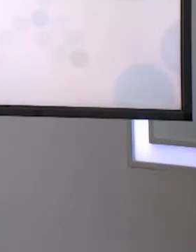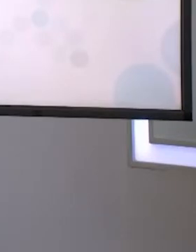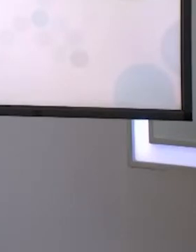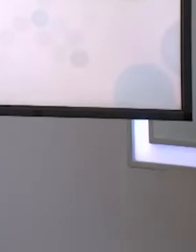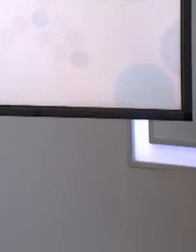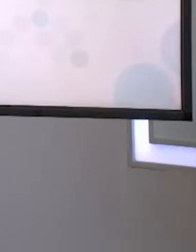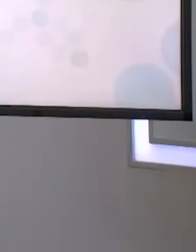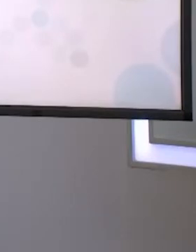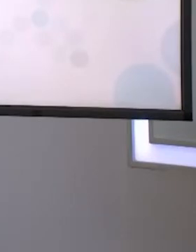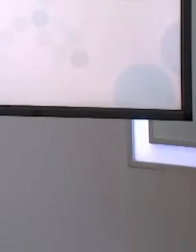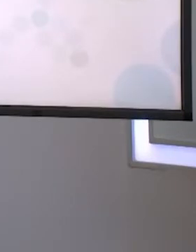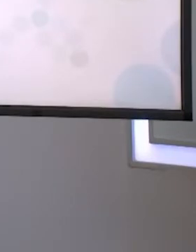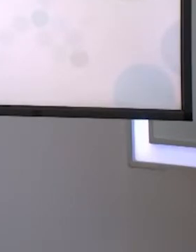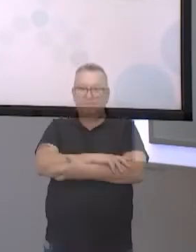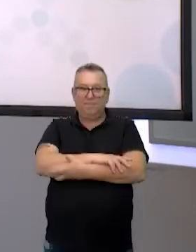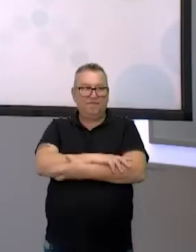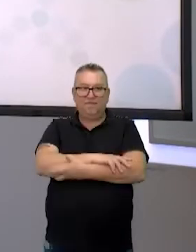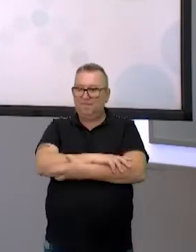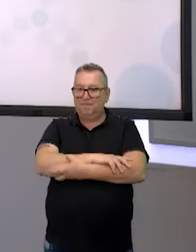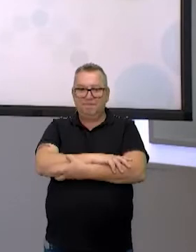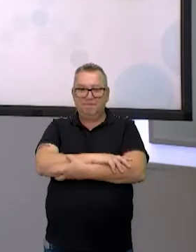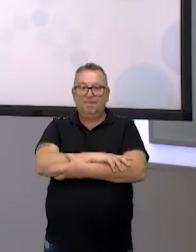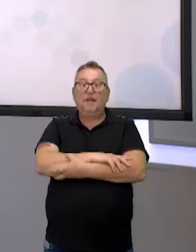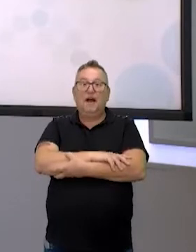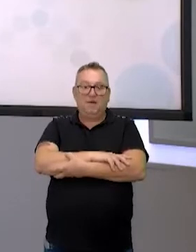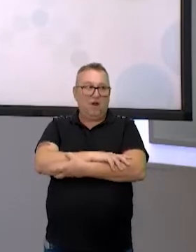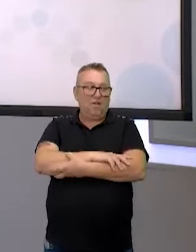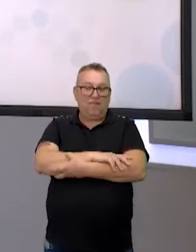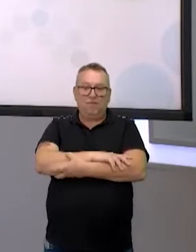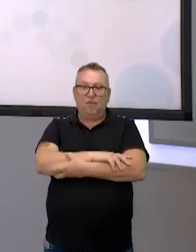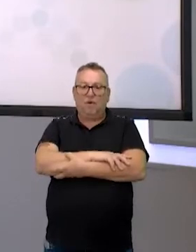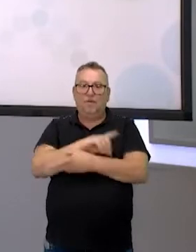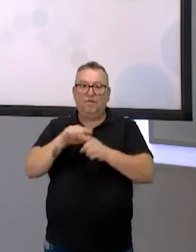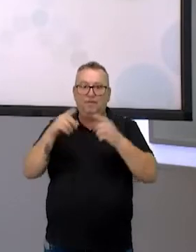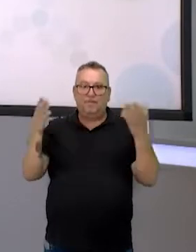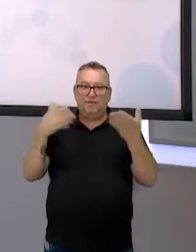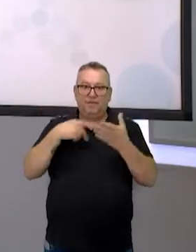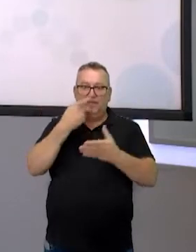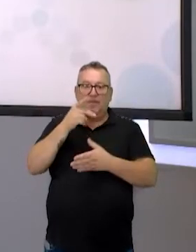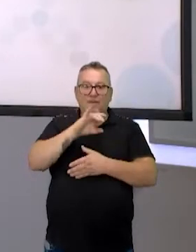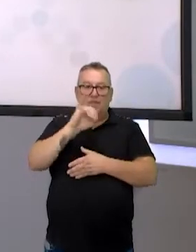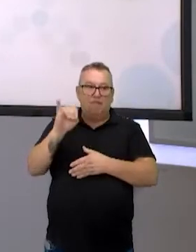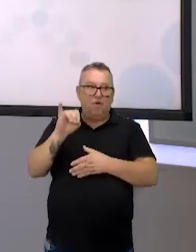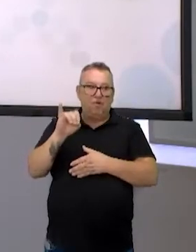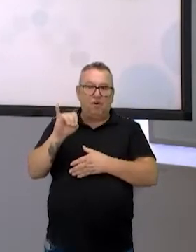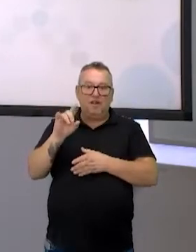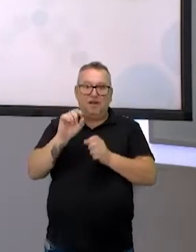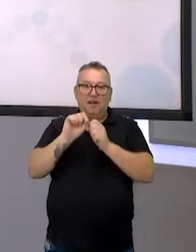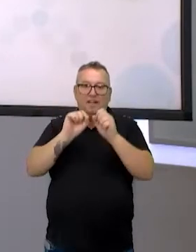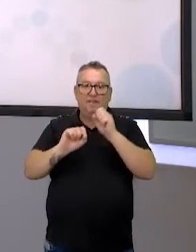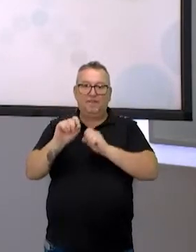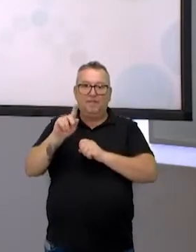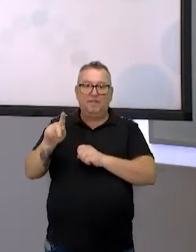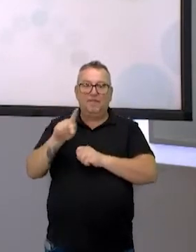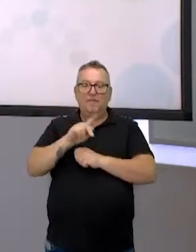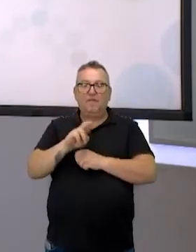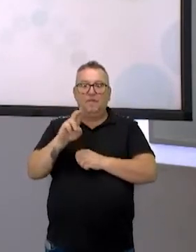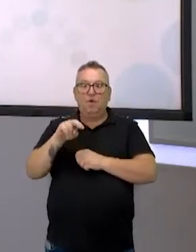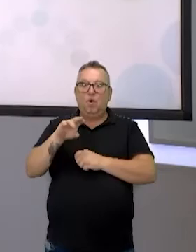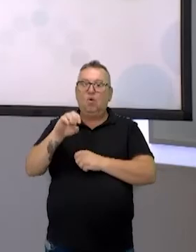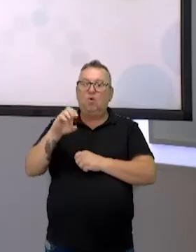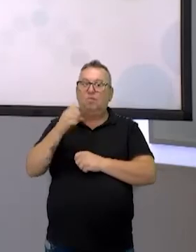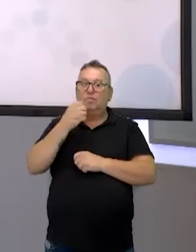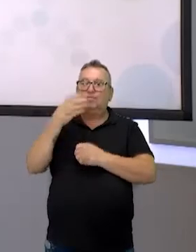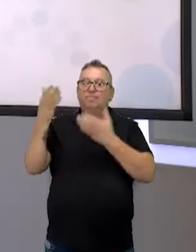mediar essa aula aqui. Por isso, eu chamo aqui para dar um oi para vocês, dar um oi para a galera, o professor Antônio Russo. Seja